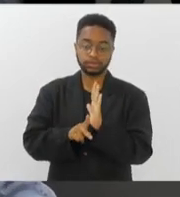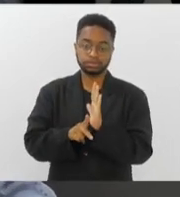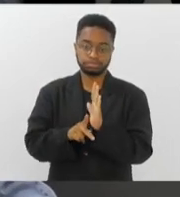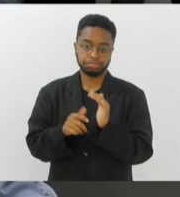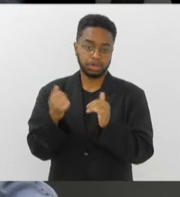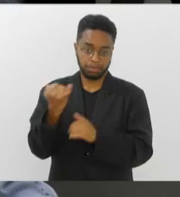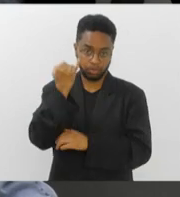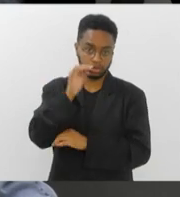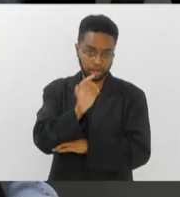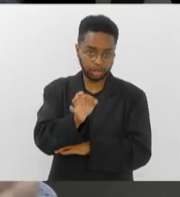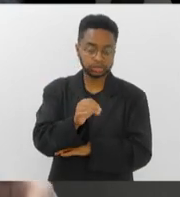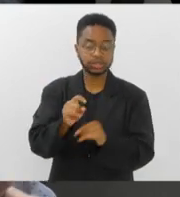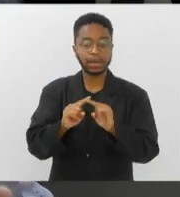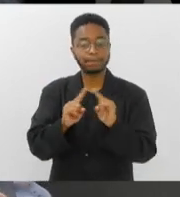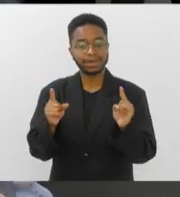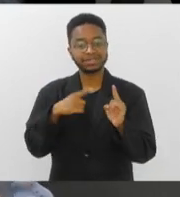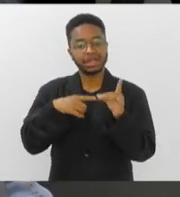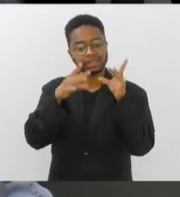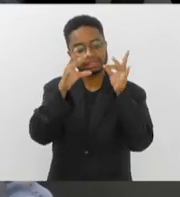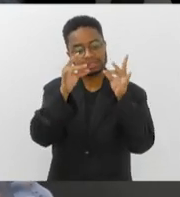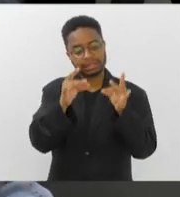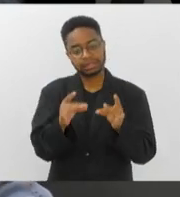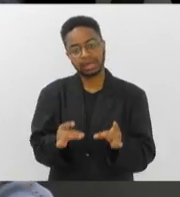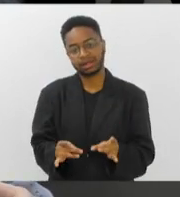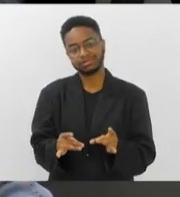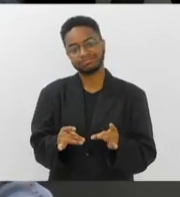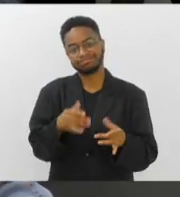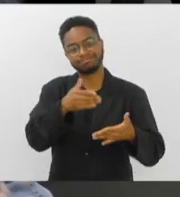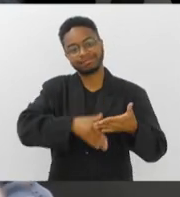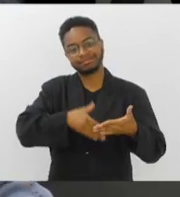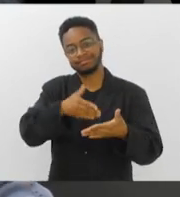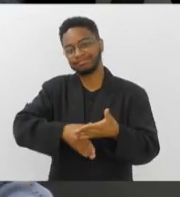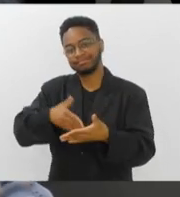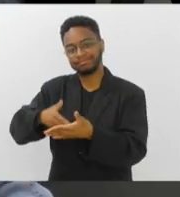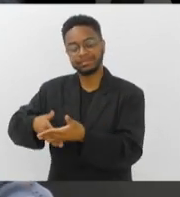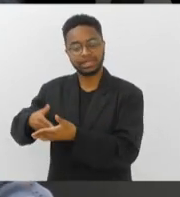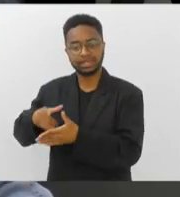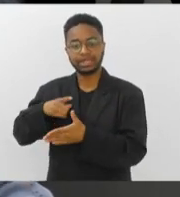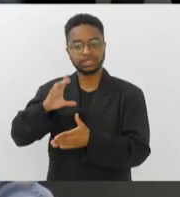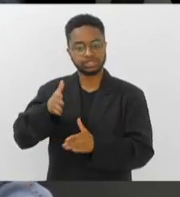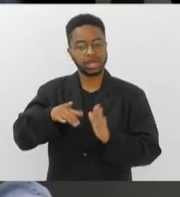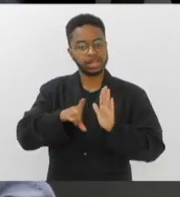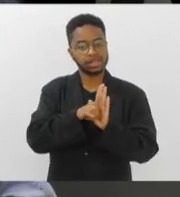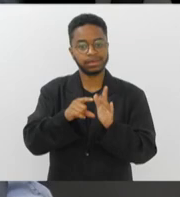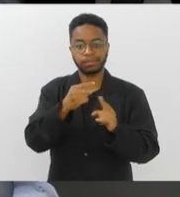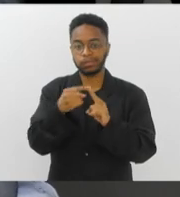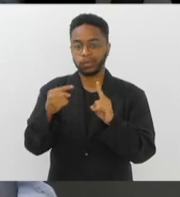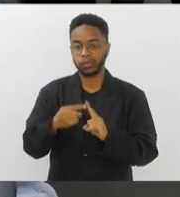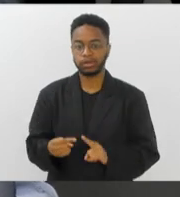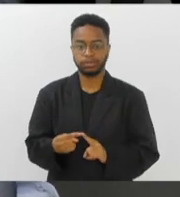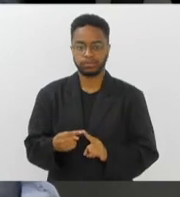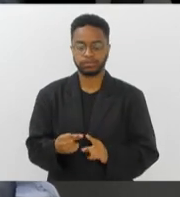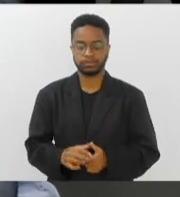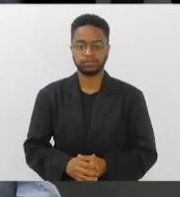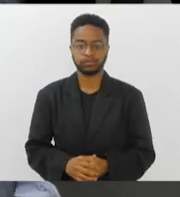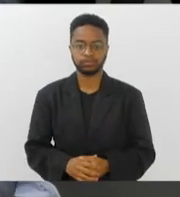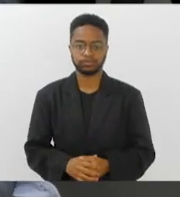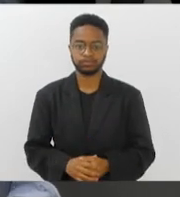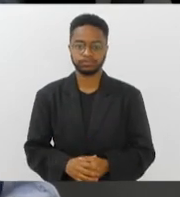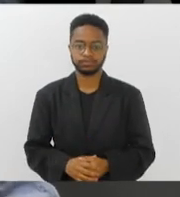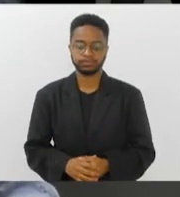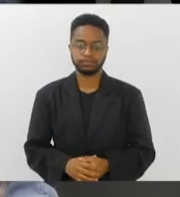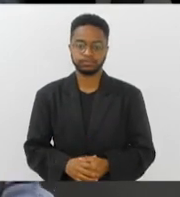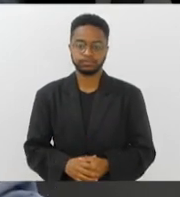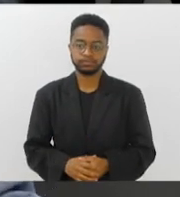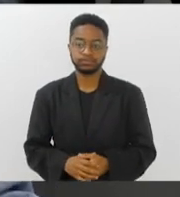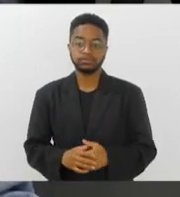mérito, ele entra num nível de detalhamento que acaba esbarrando em legislações existentes, tem complexidade, né?